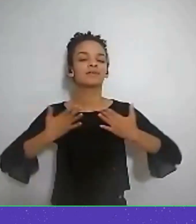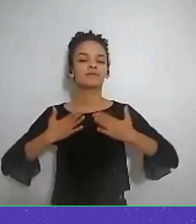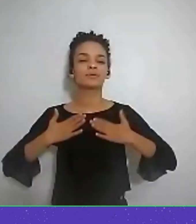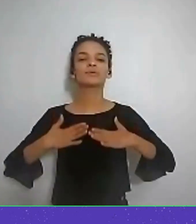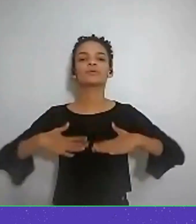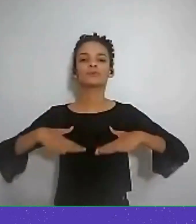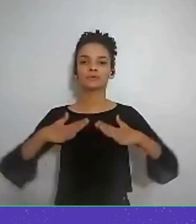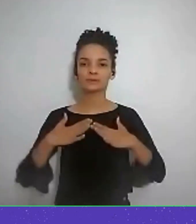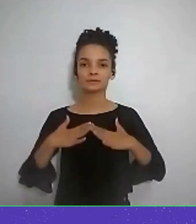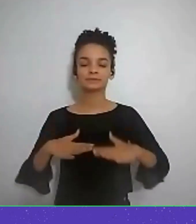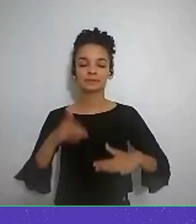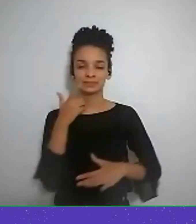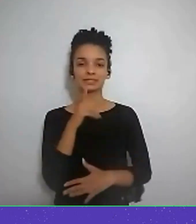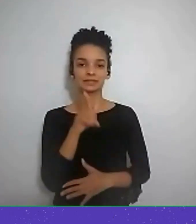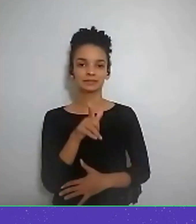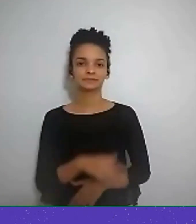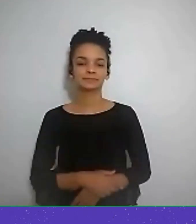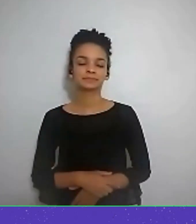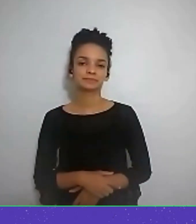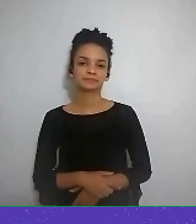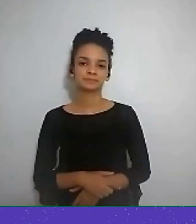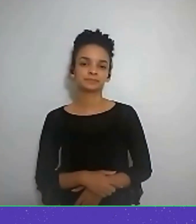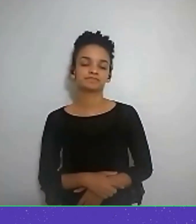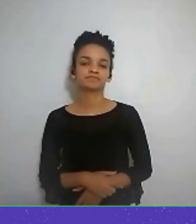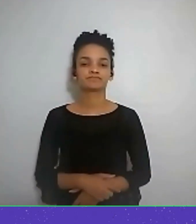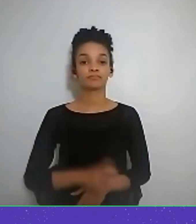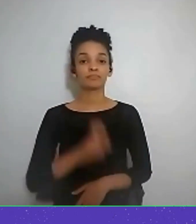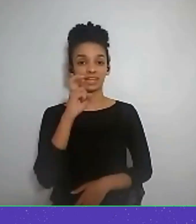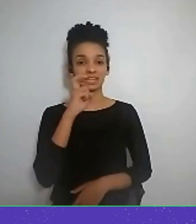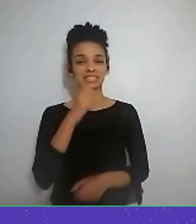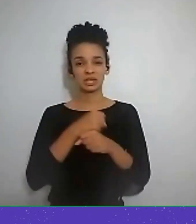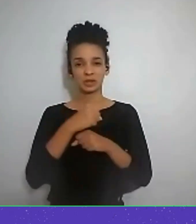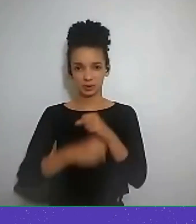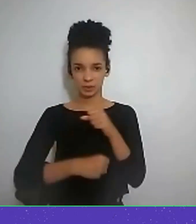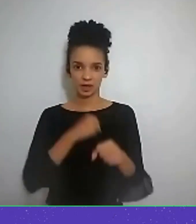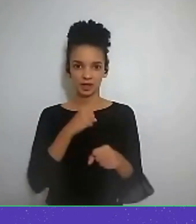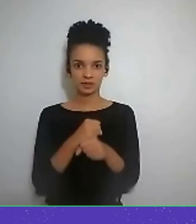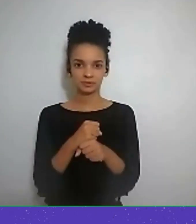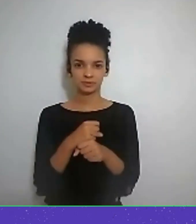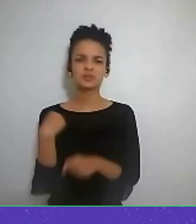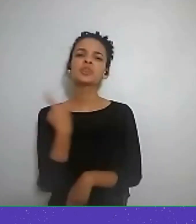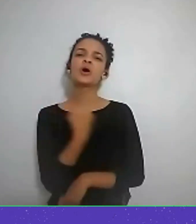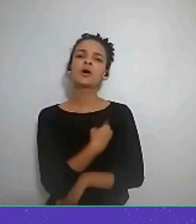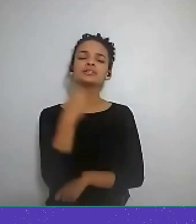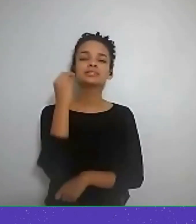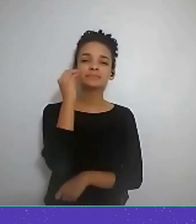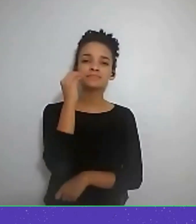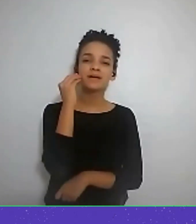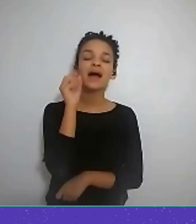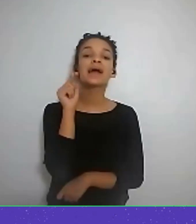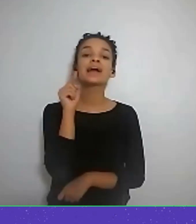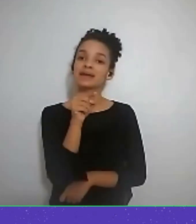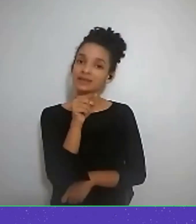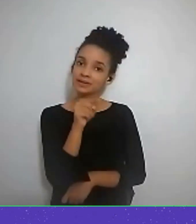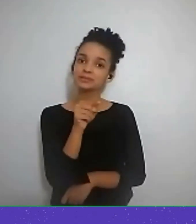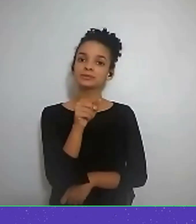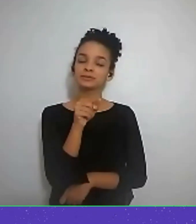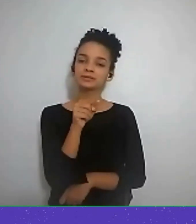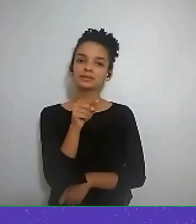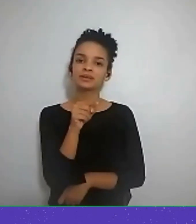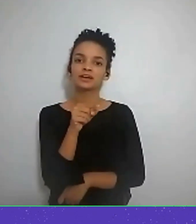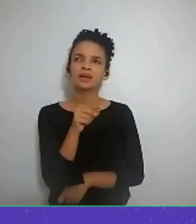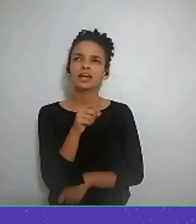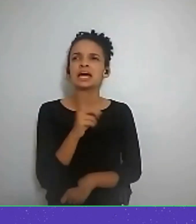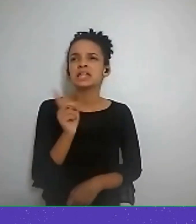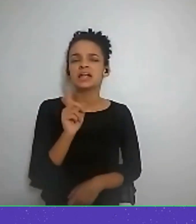5 anos, o que nós temos experimentado é isso. Nós não fizemos grandes